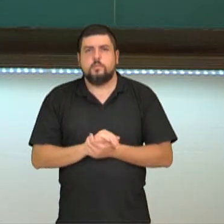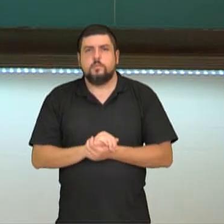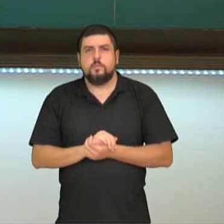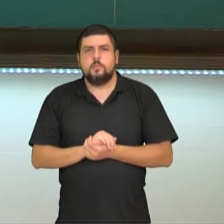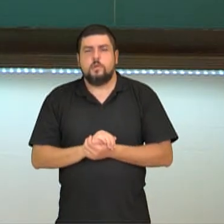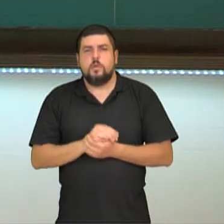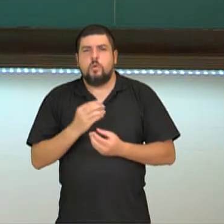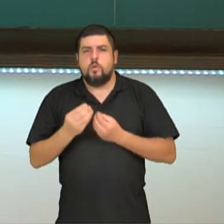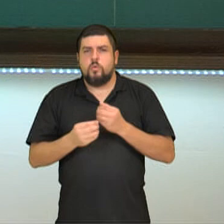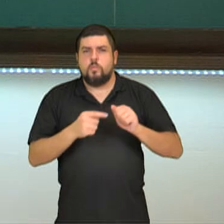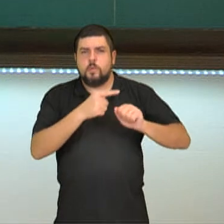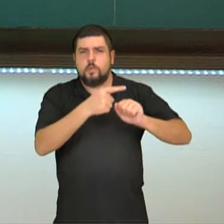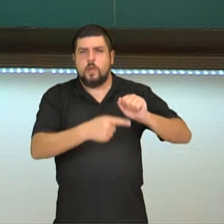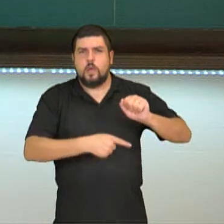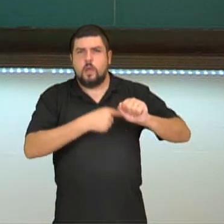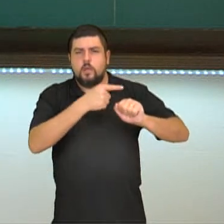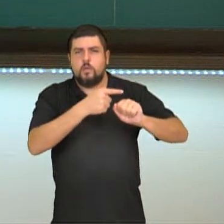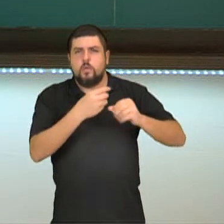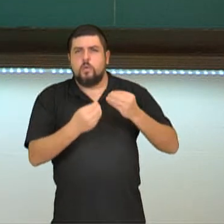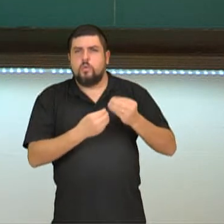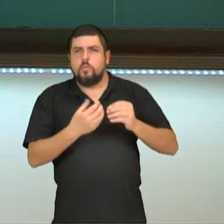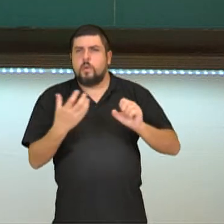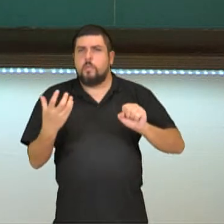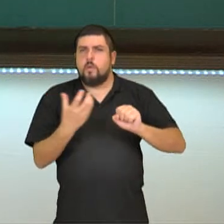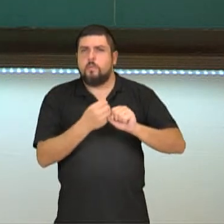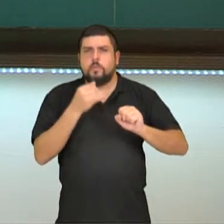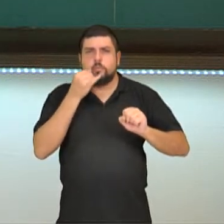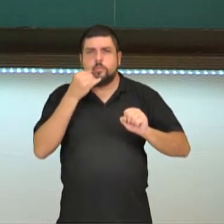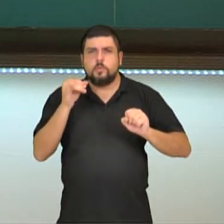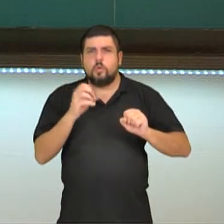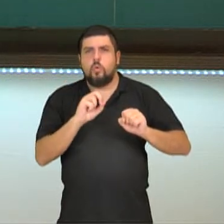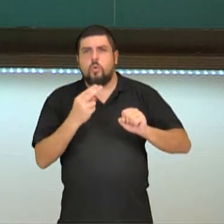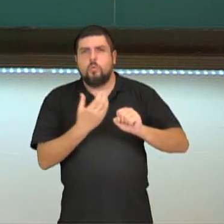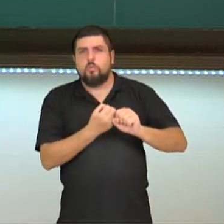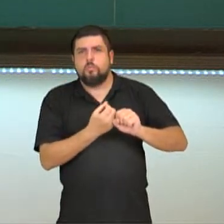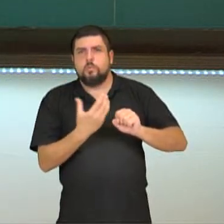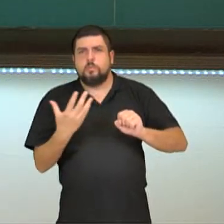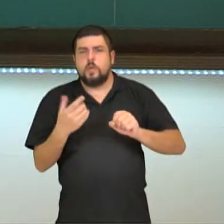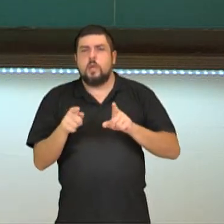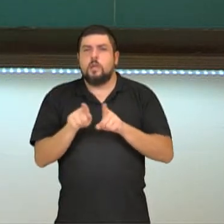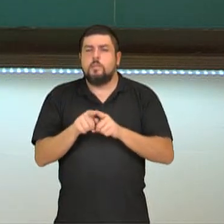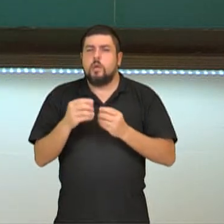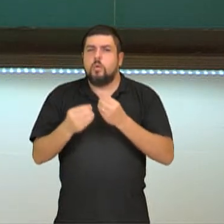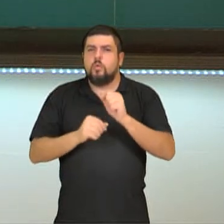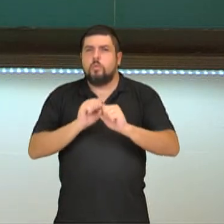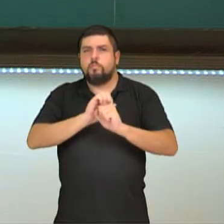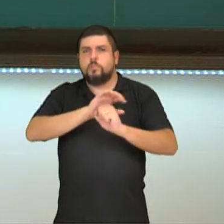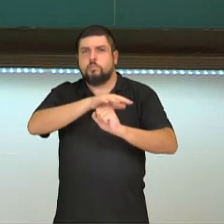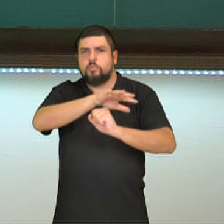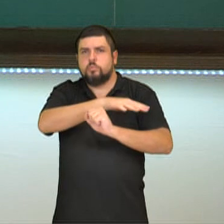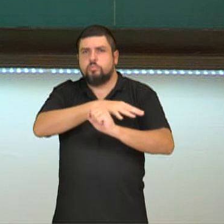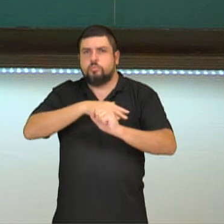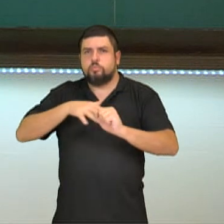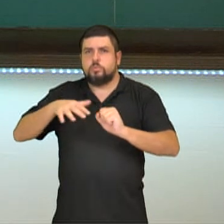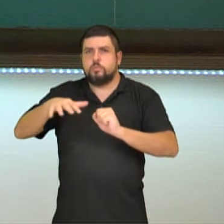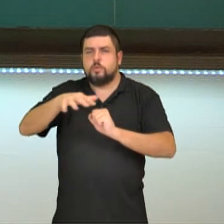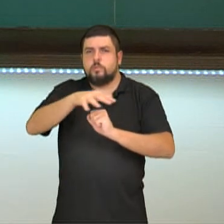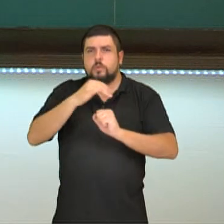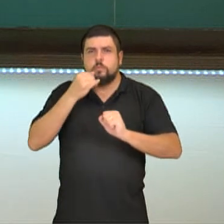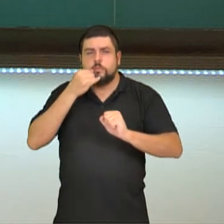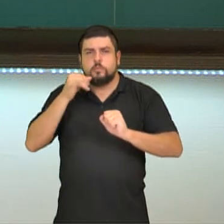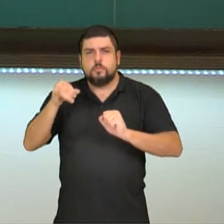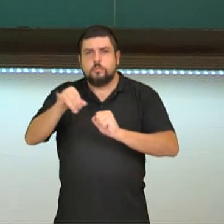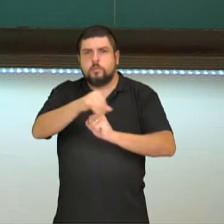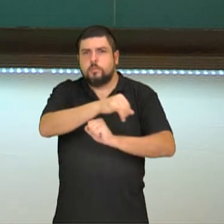de eletrização e por último, vimos o comportamento assintótico do campo elétrico e da força elétrica e fizemos alguns